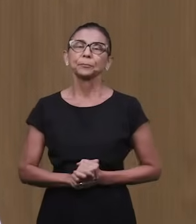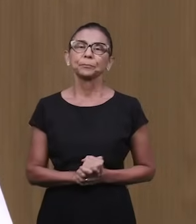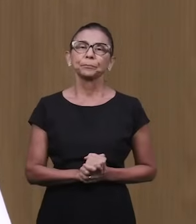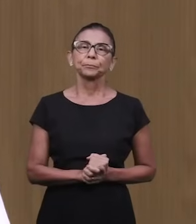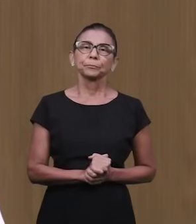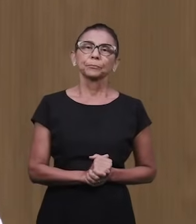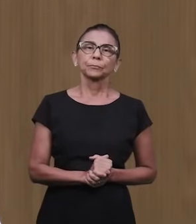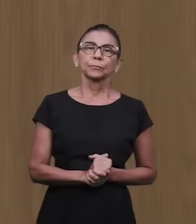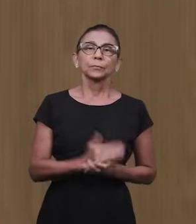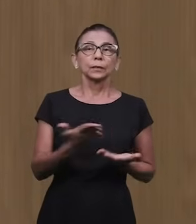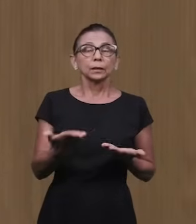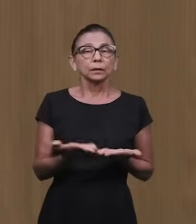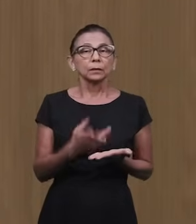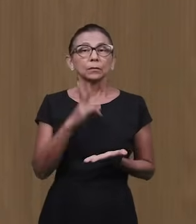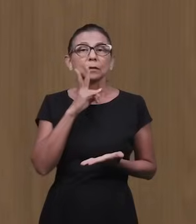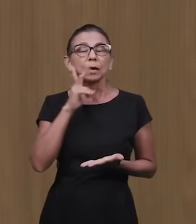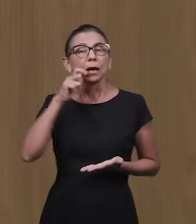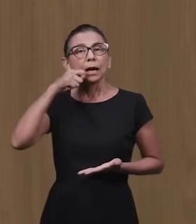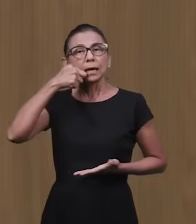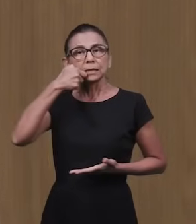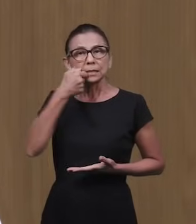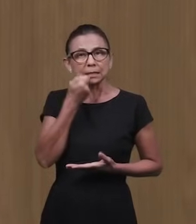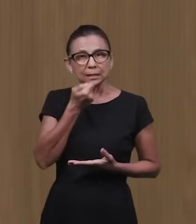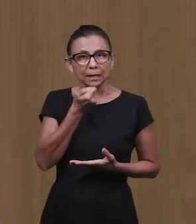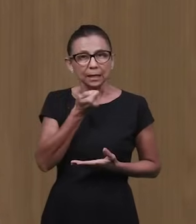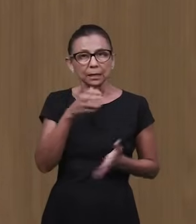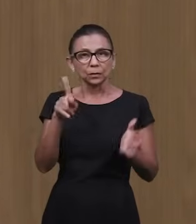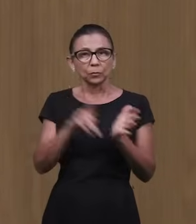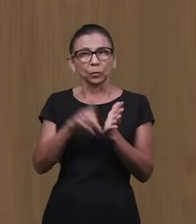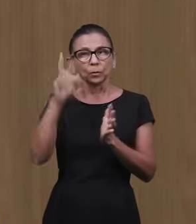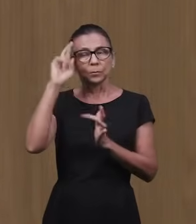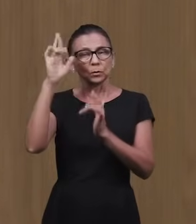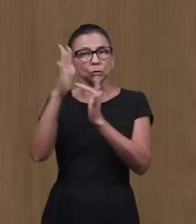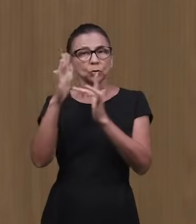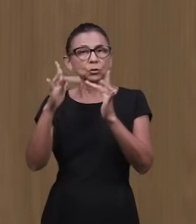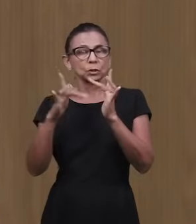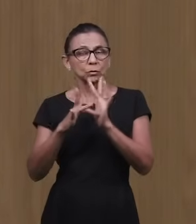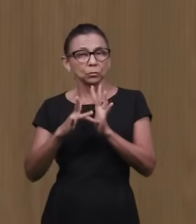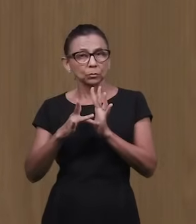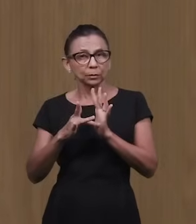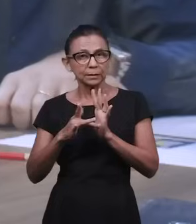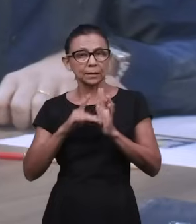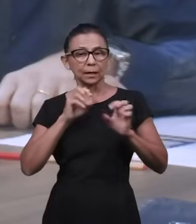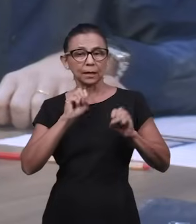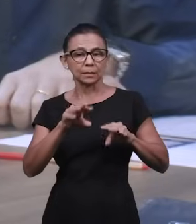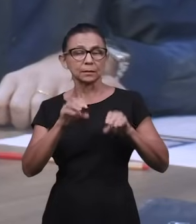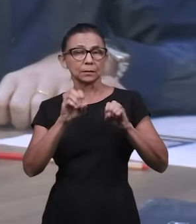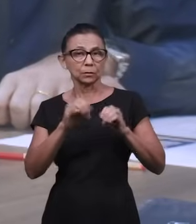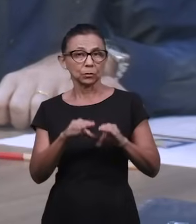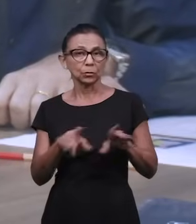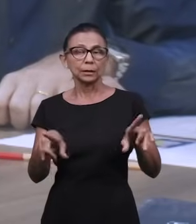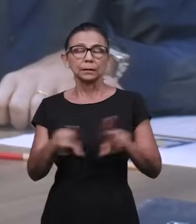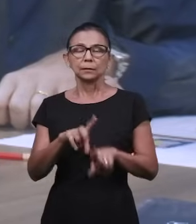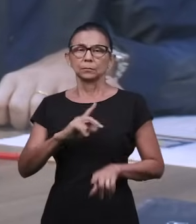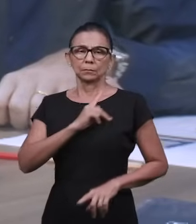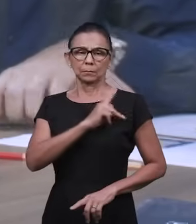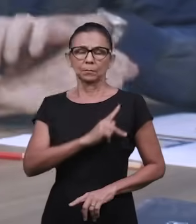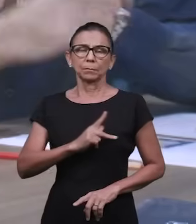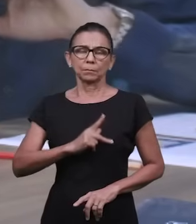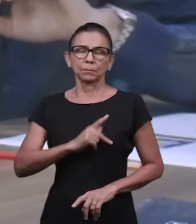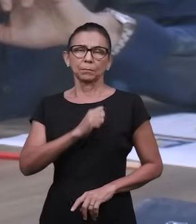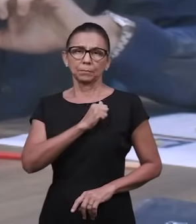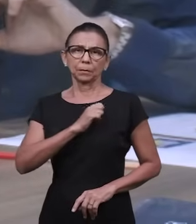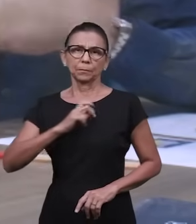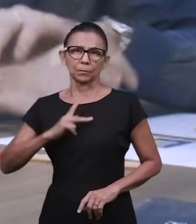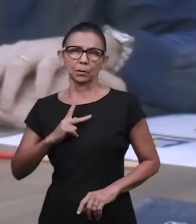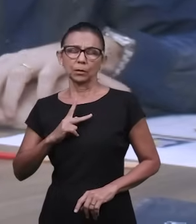ele demonstra isso na primeira carta aos Coríntios, né, quando diz assim, porque eu recebi do